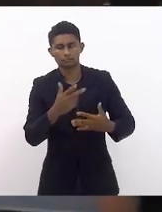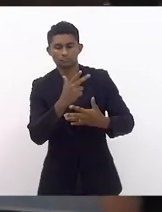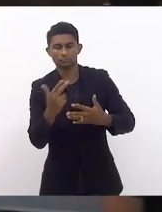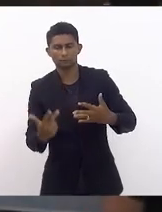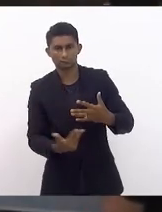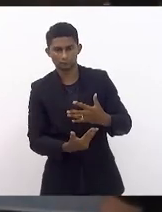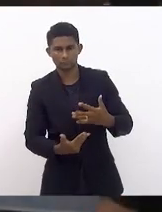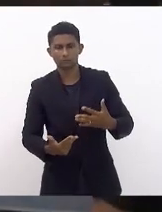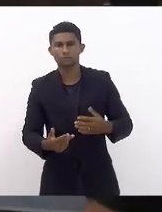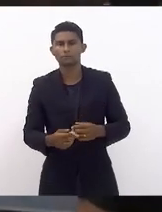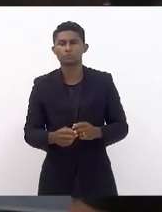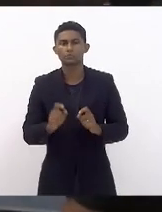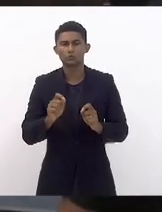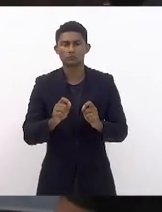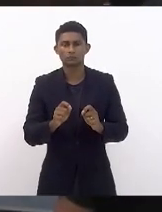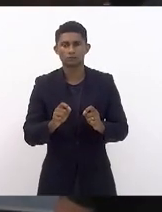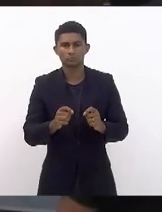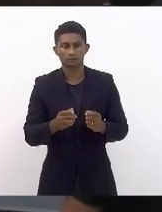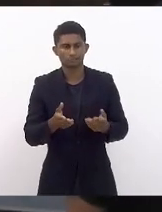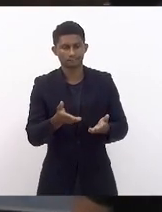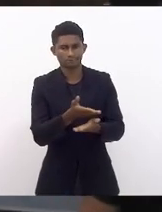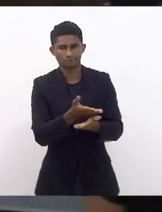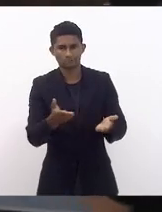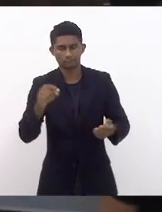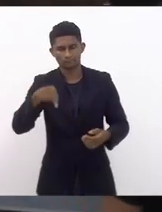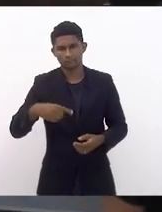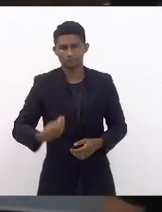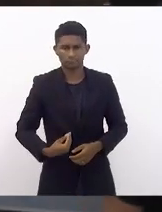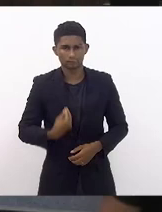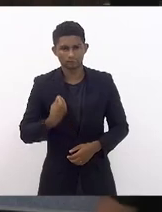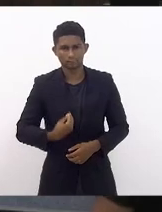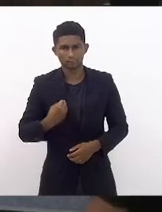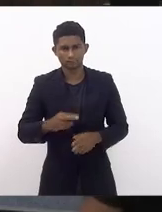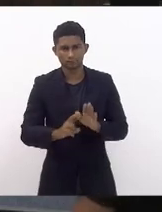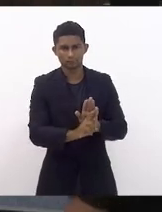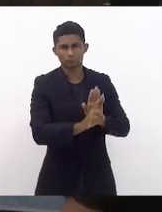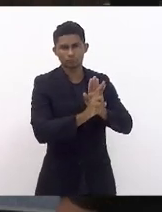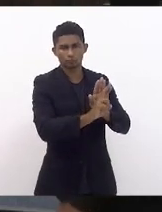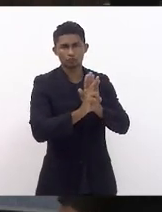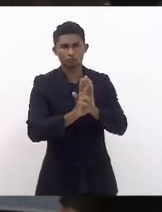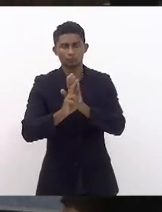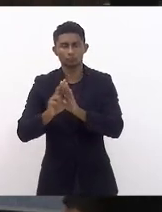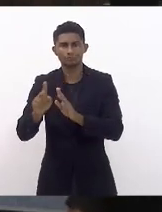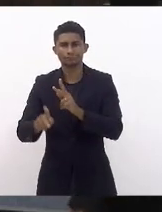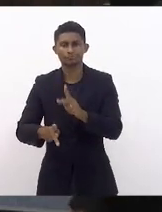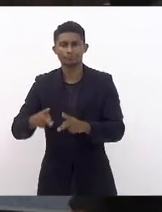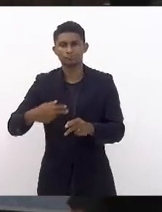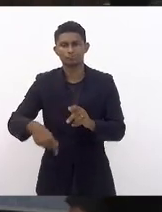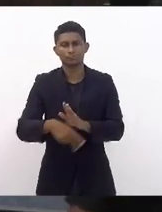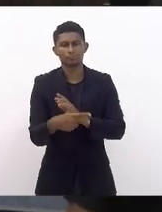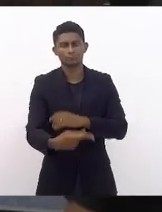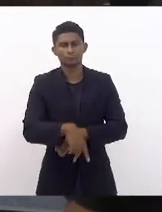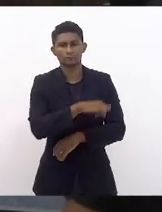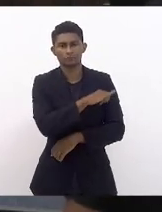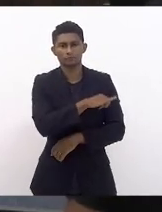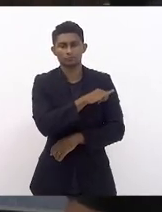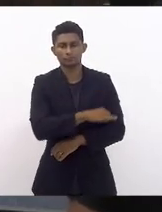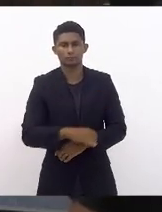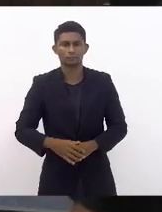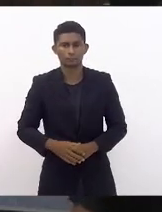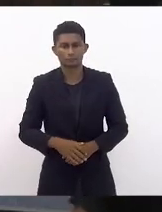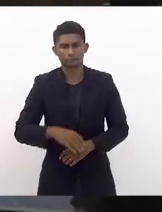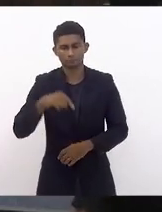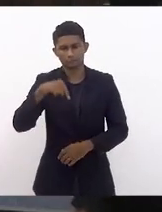sobre aqueles que aqui estão representando o povo do estado do Rio. Que